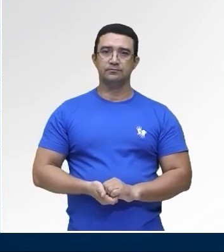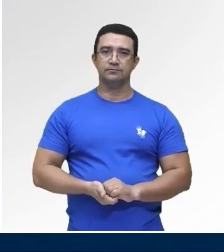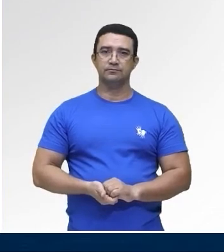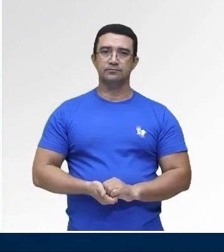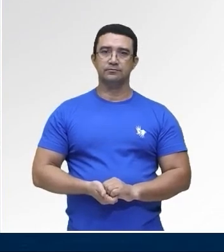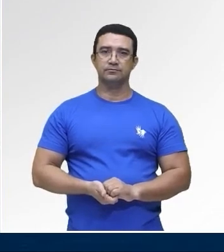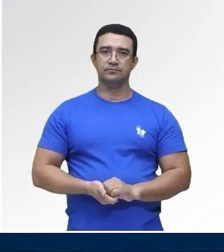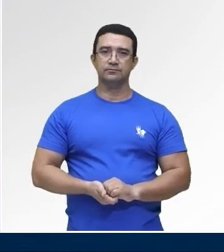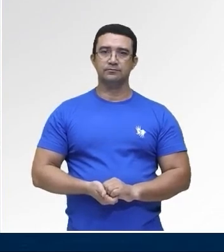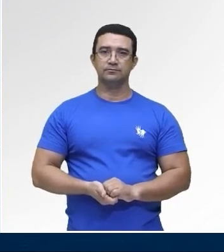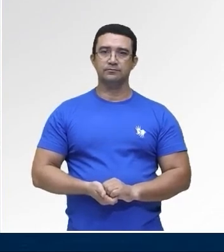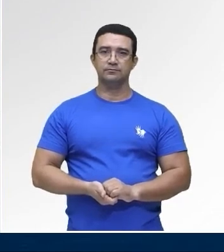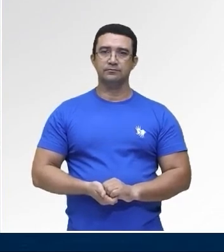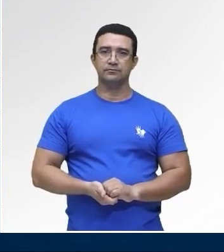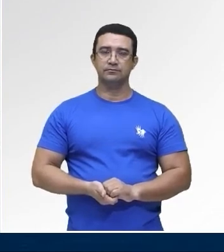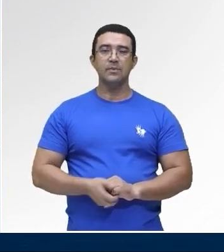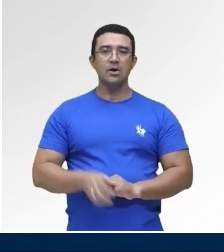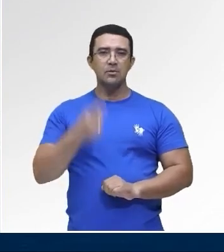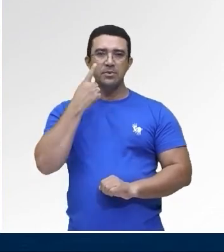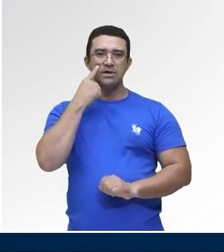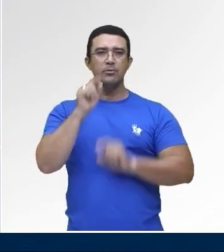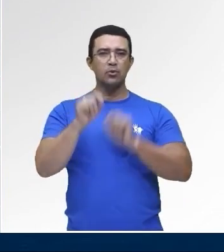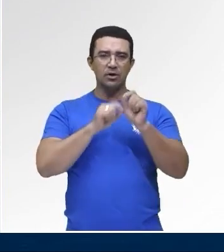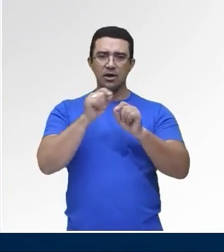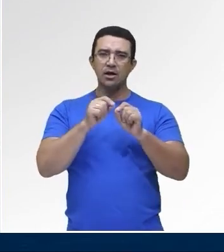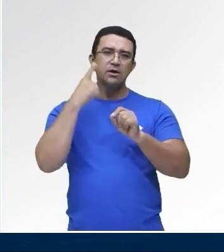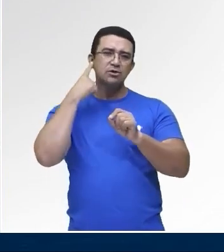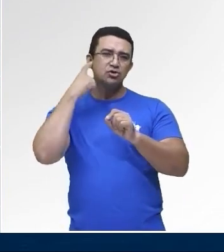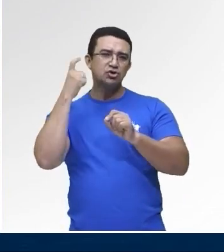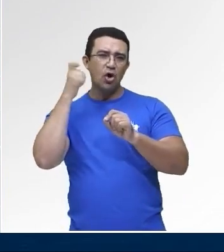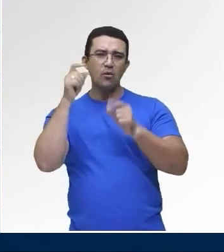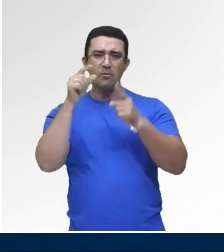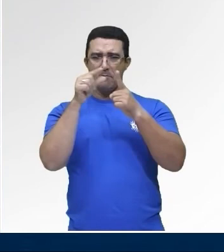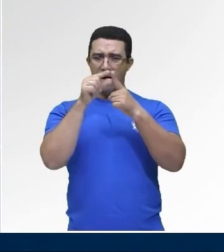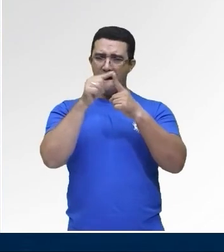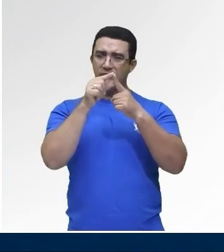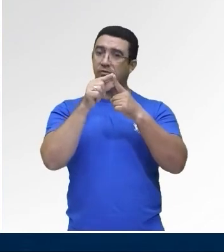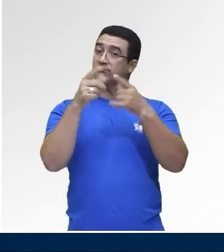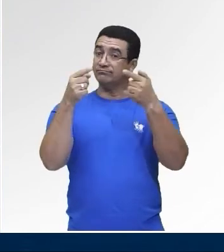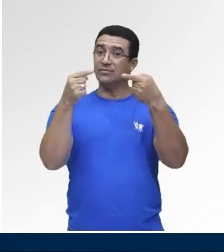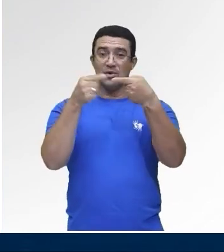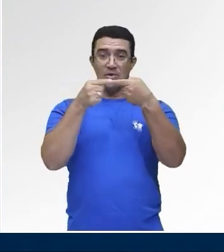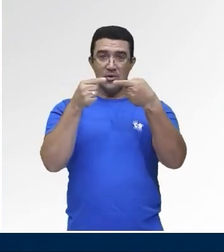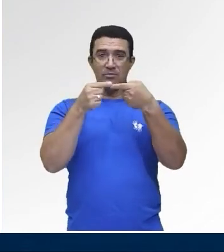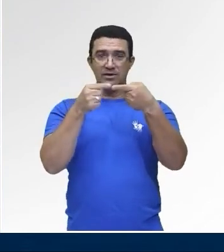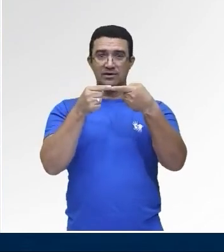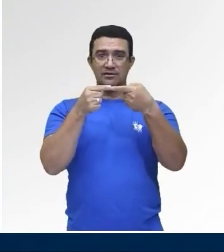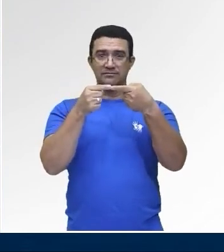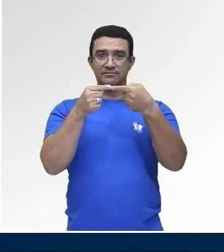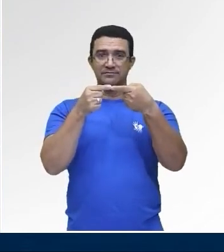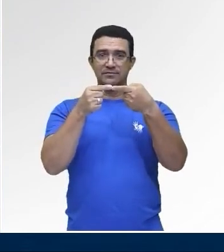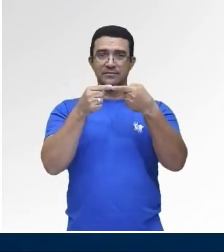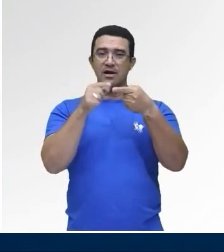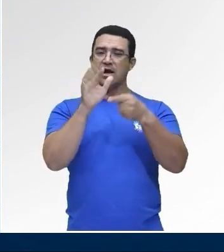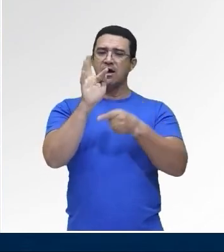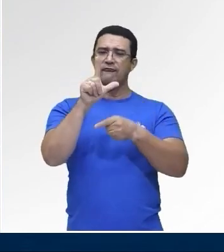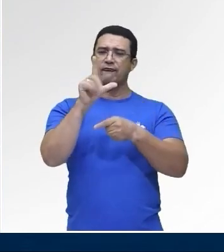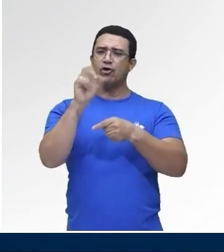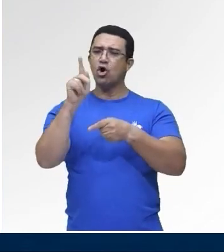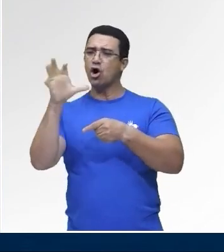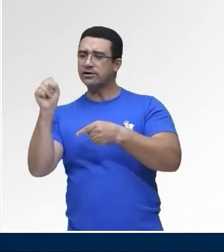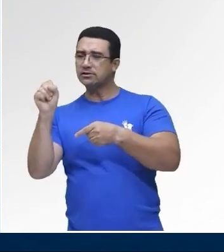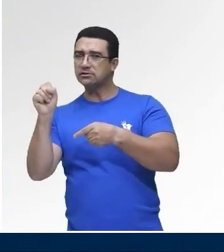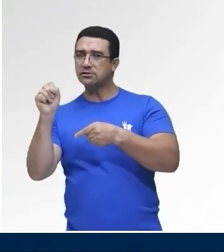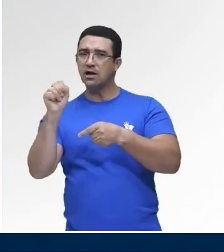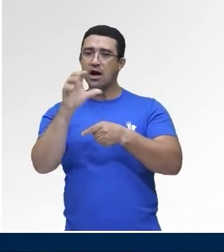aqui tem essa certa sonoridade, ó, flores, amores, né? São palavras